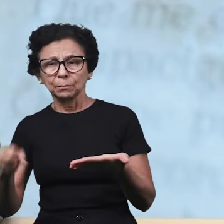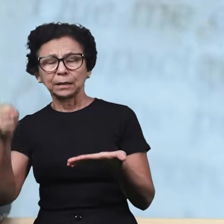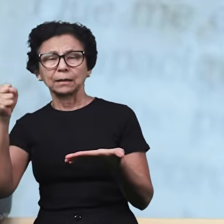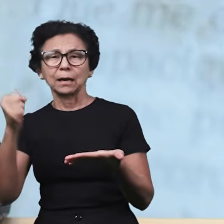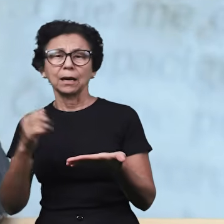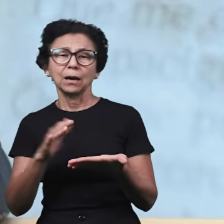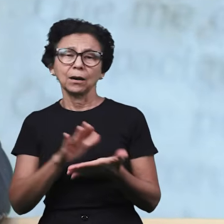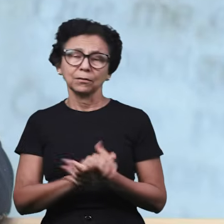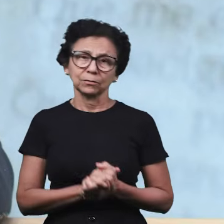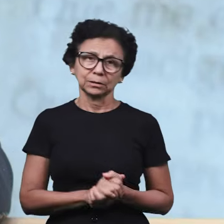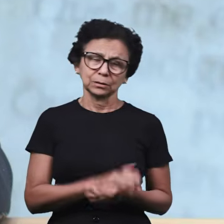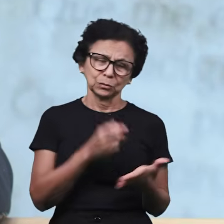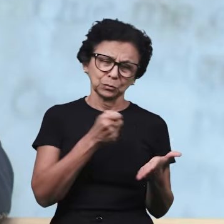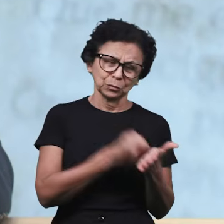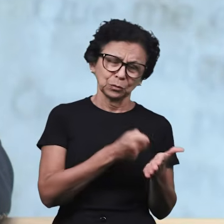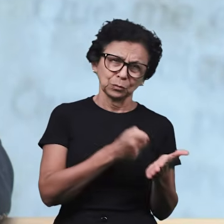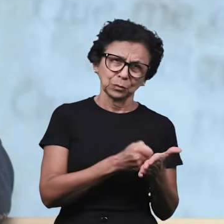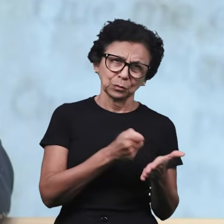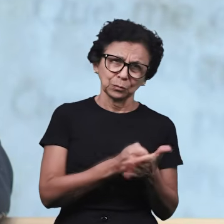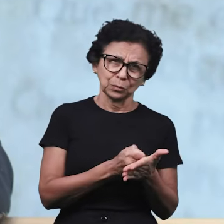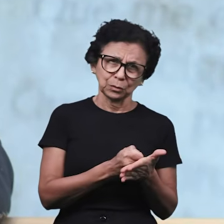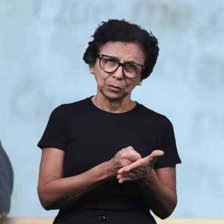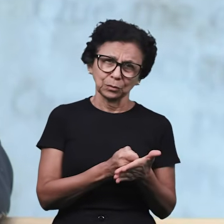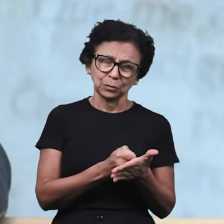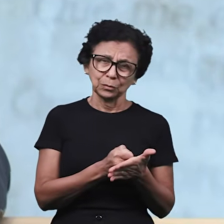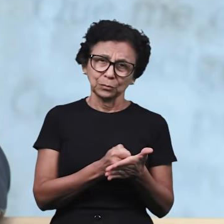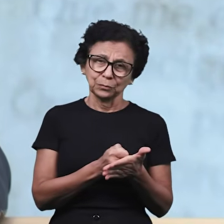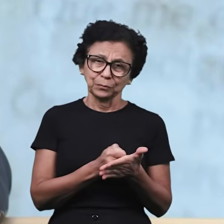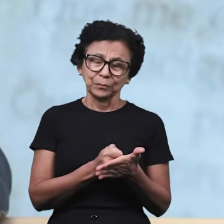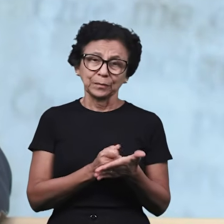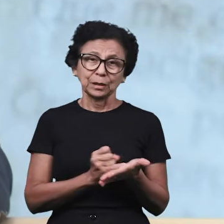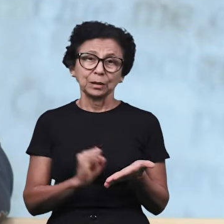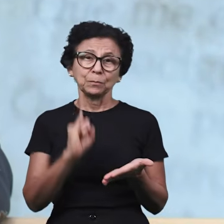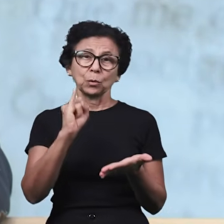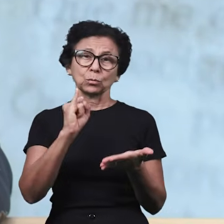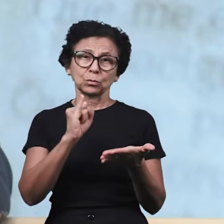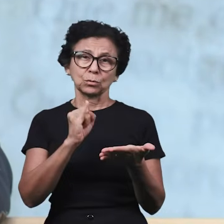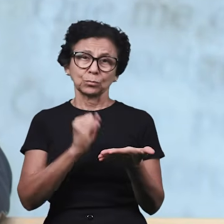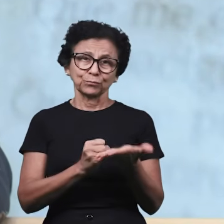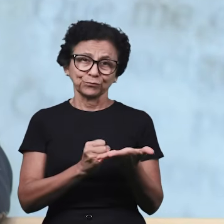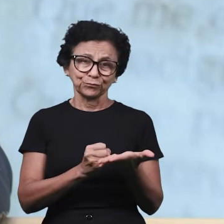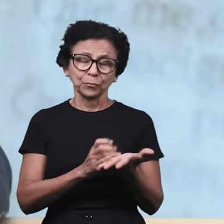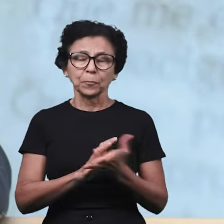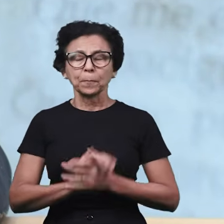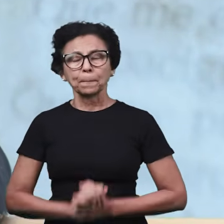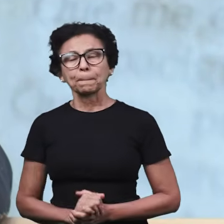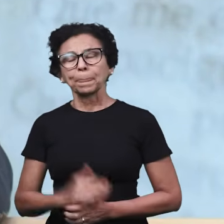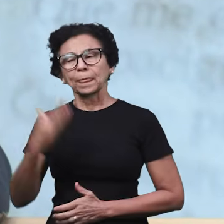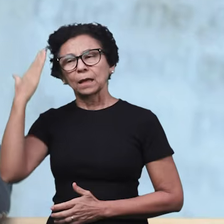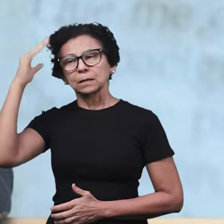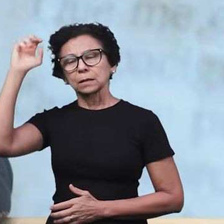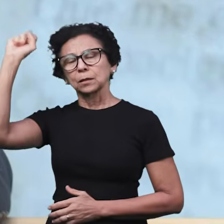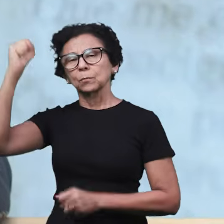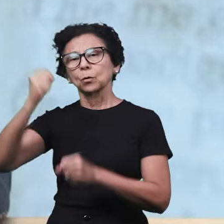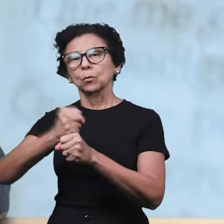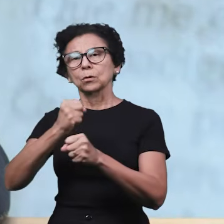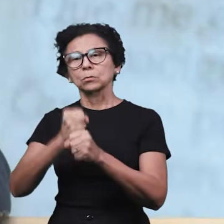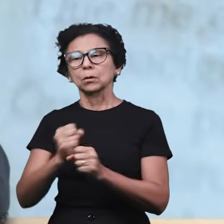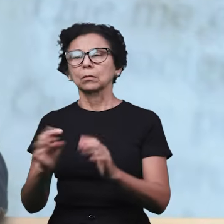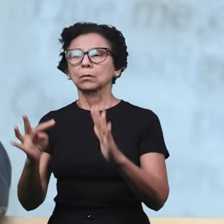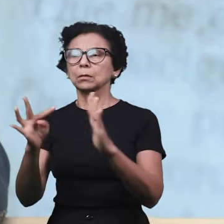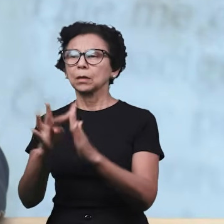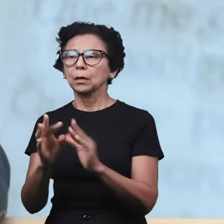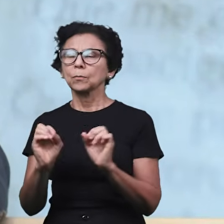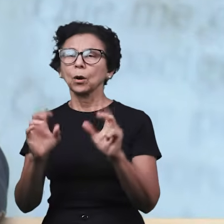cobrança de impostos. Salomão constrói o templo está funcionando perfeitamente, daqui a pouco Salomão